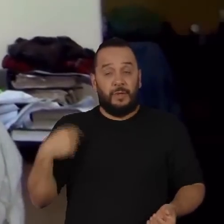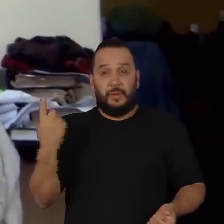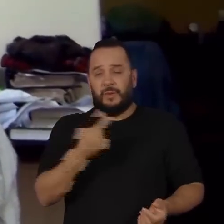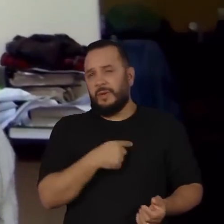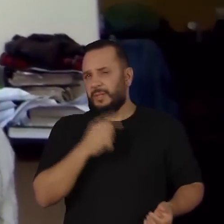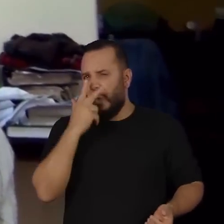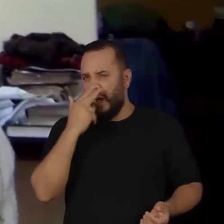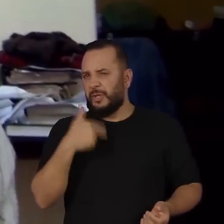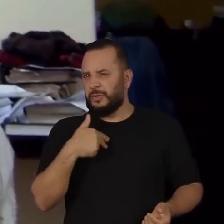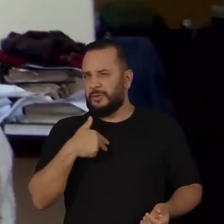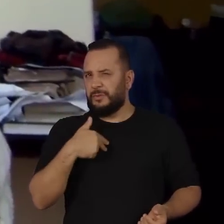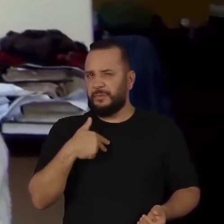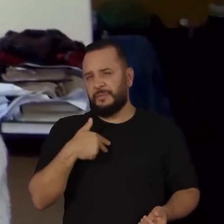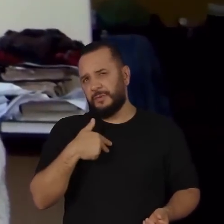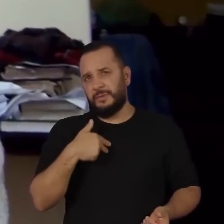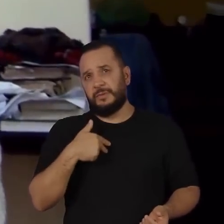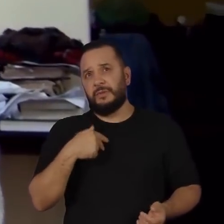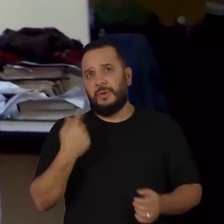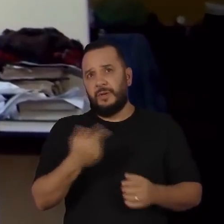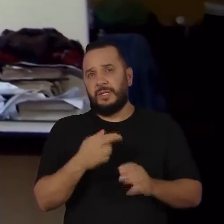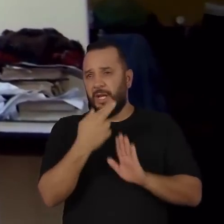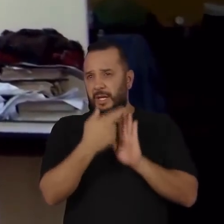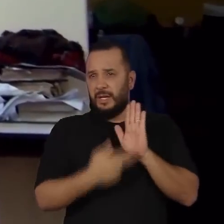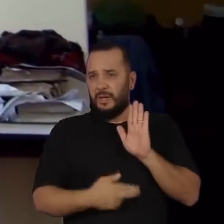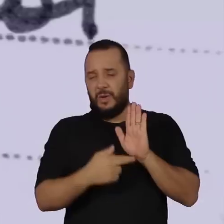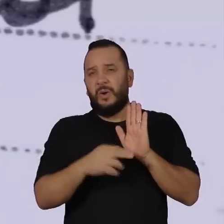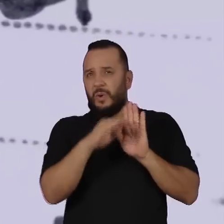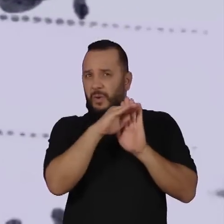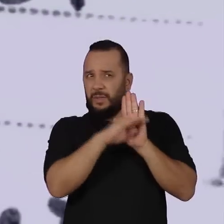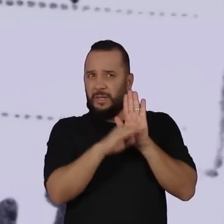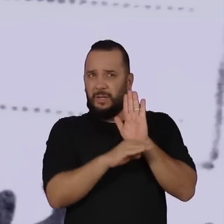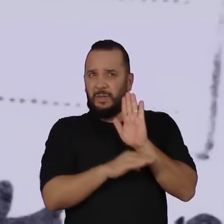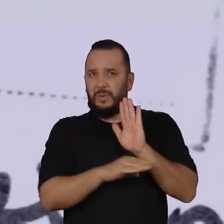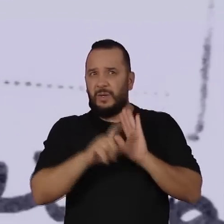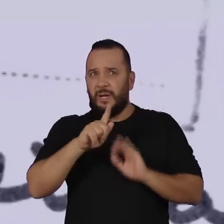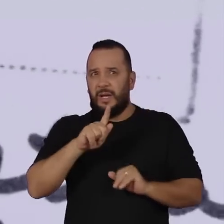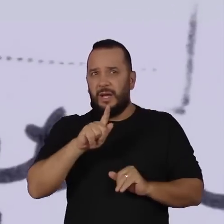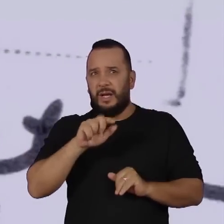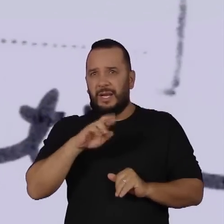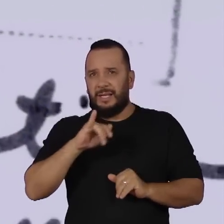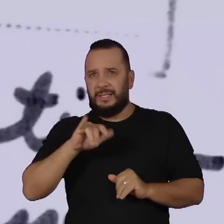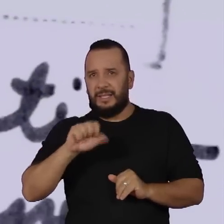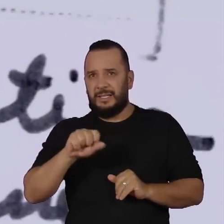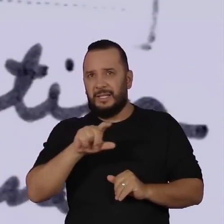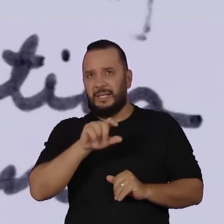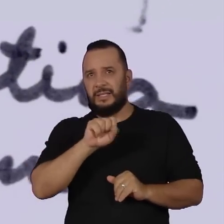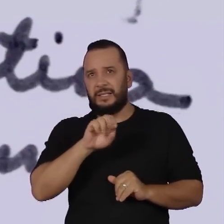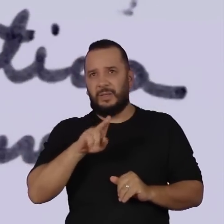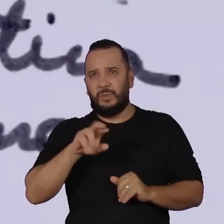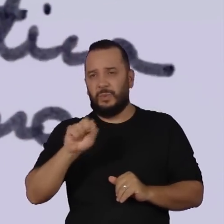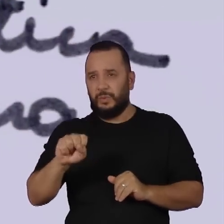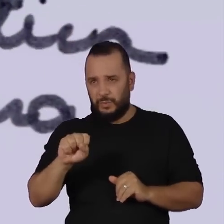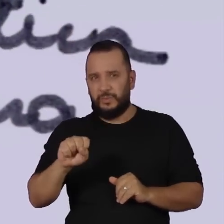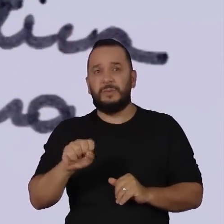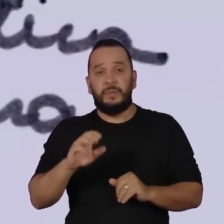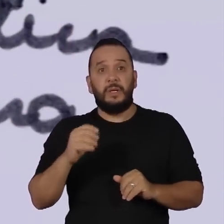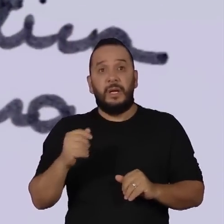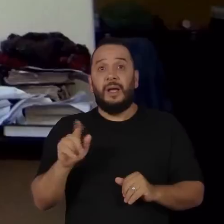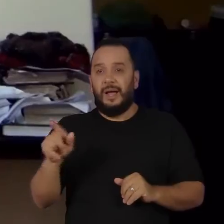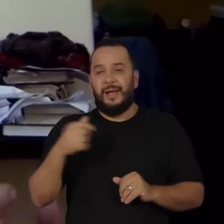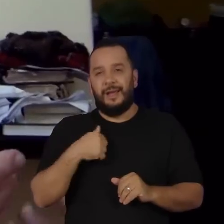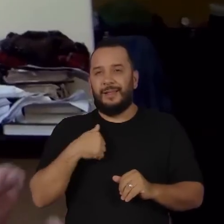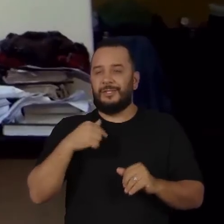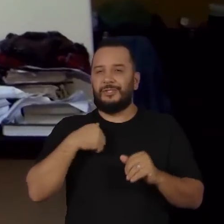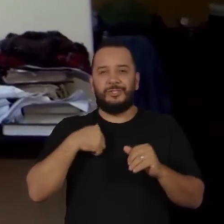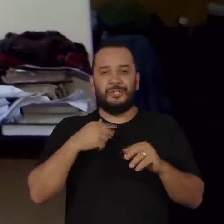se não me engano, fazendo o roteiro do Graças Senhor. E a Maria Alice vinha com bolos de